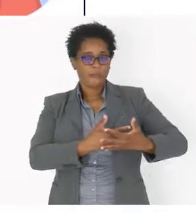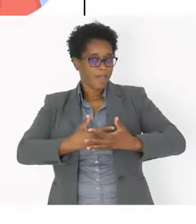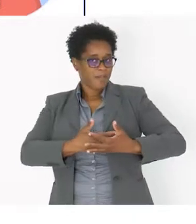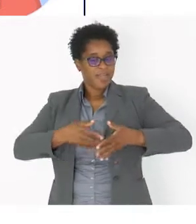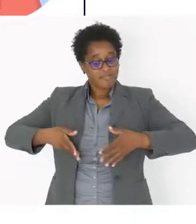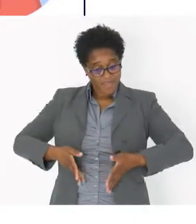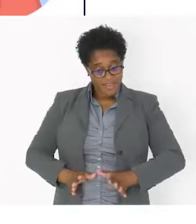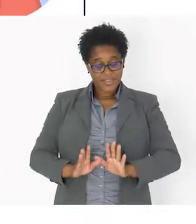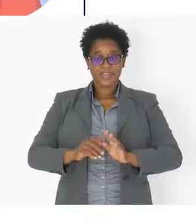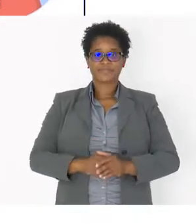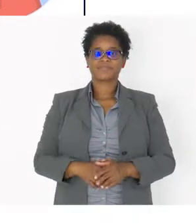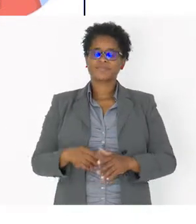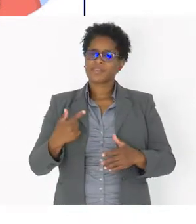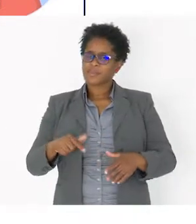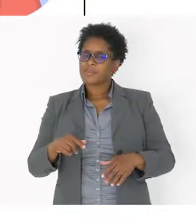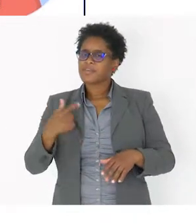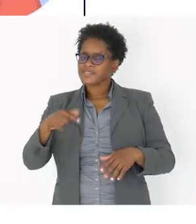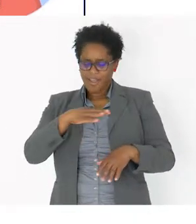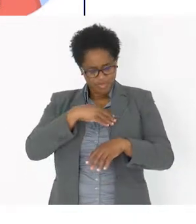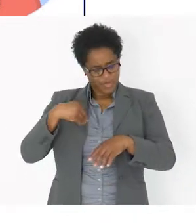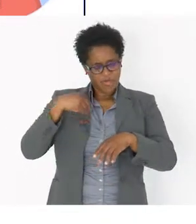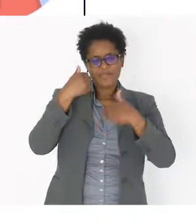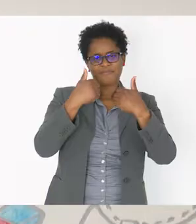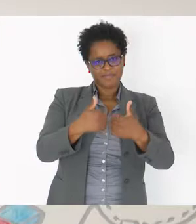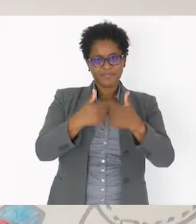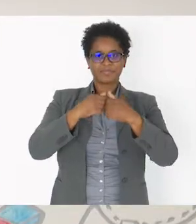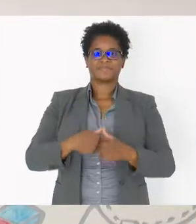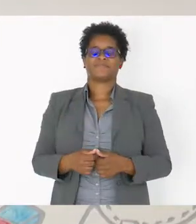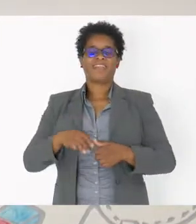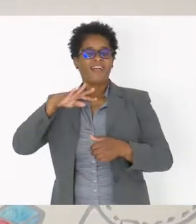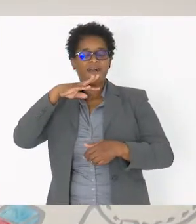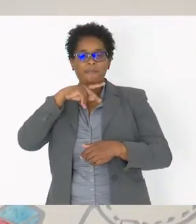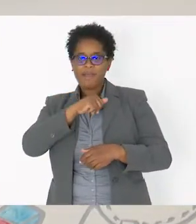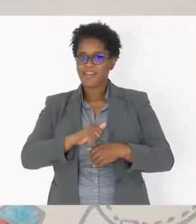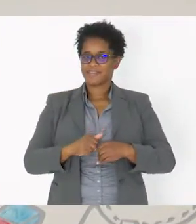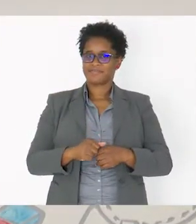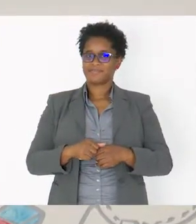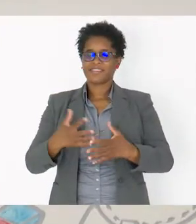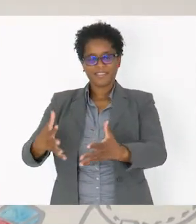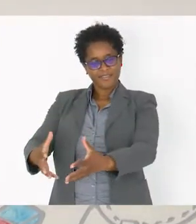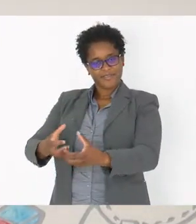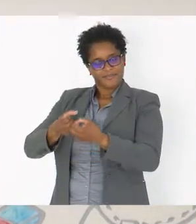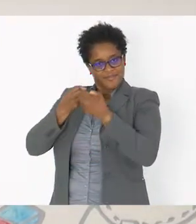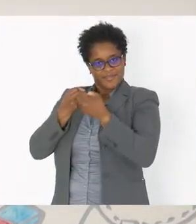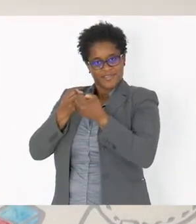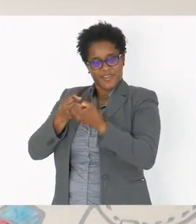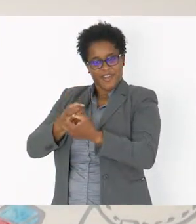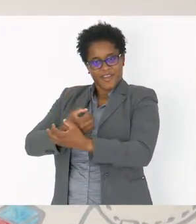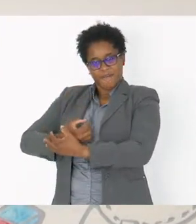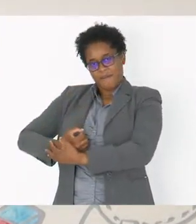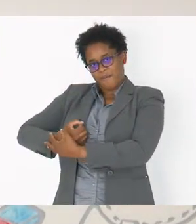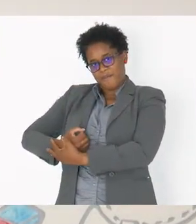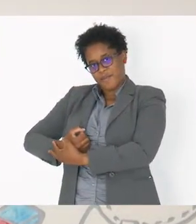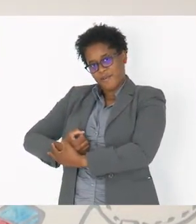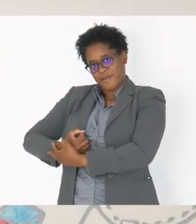nasceu. O bebê está muito saudável. A mãe segura o seu bebê no colo